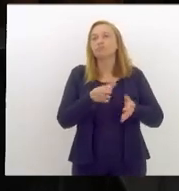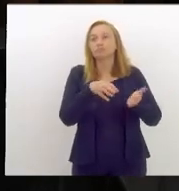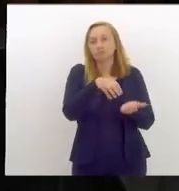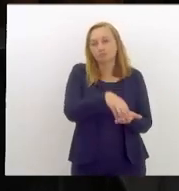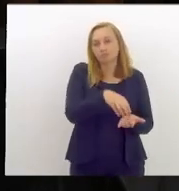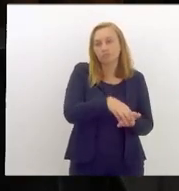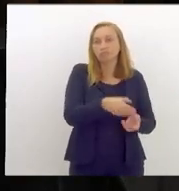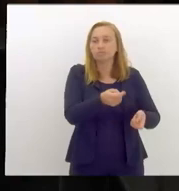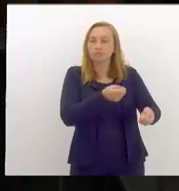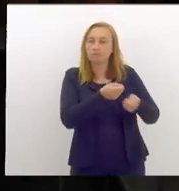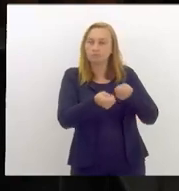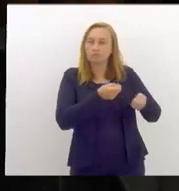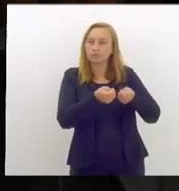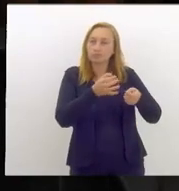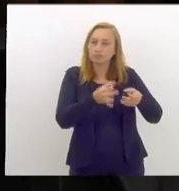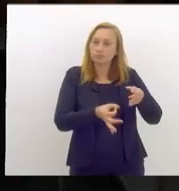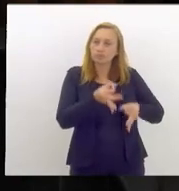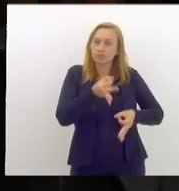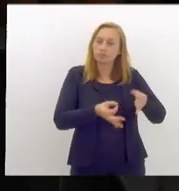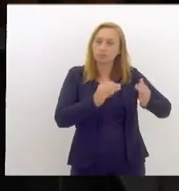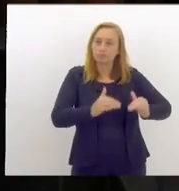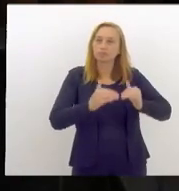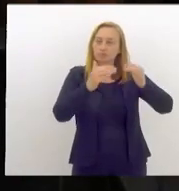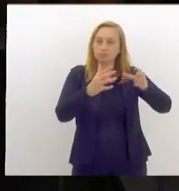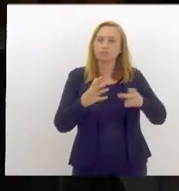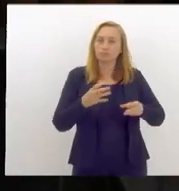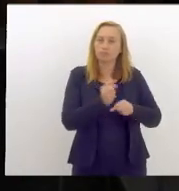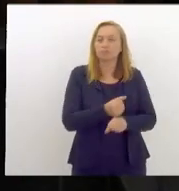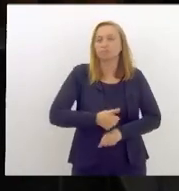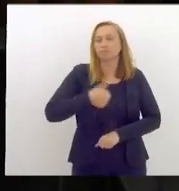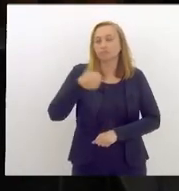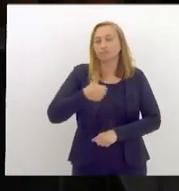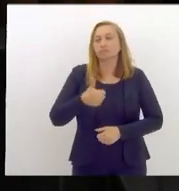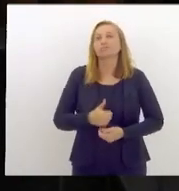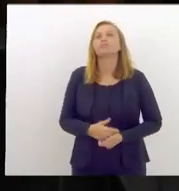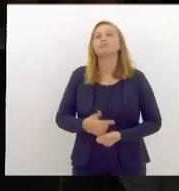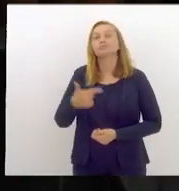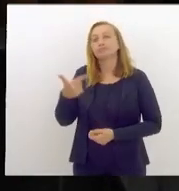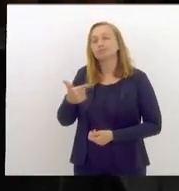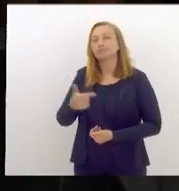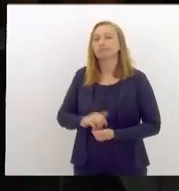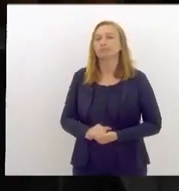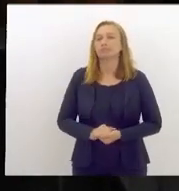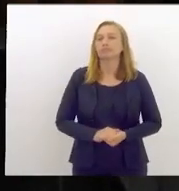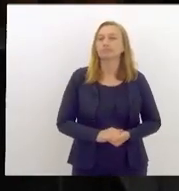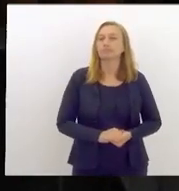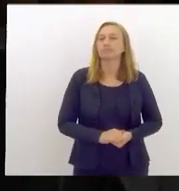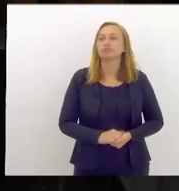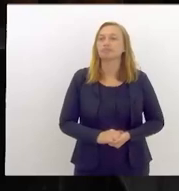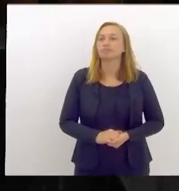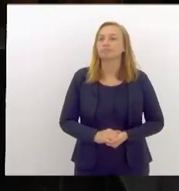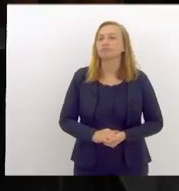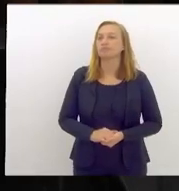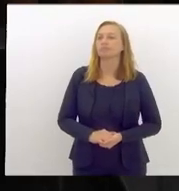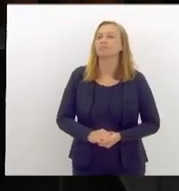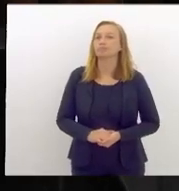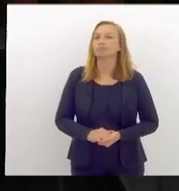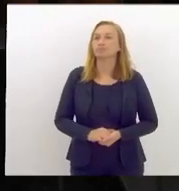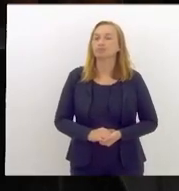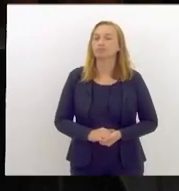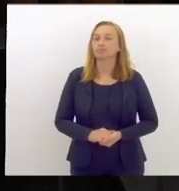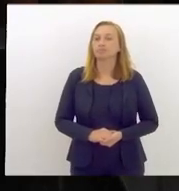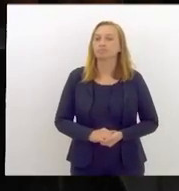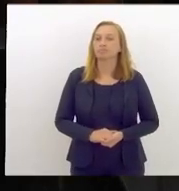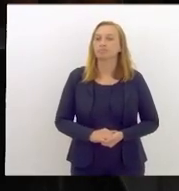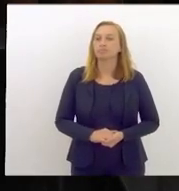pelo Tribunal de Contas do Estado do Rio de Janeiro primeiro ponto segundo ponto esse essausteridade de